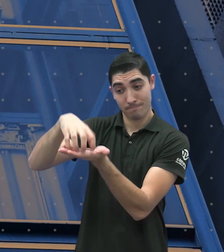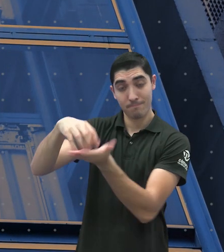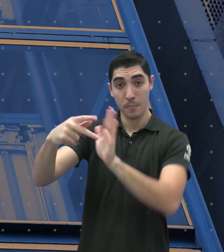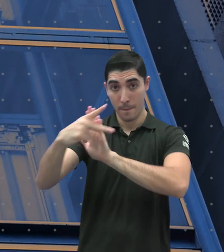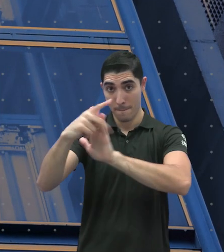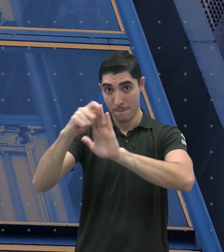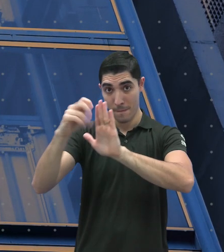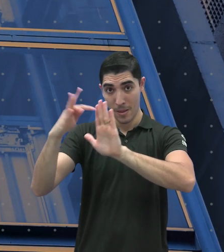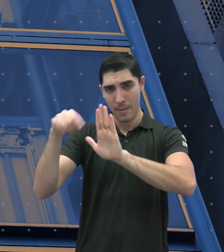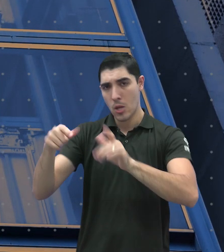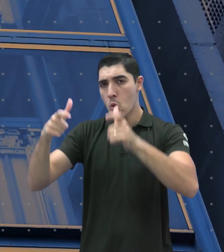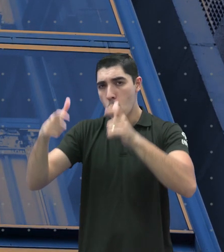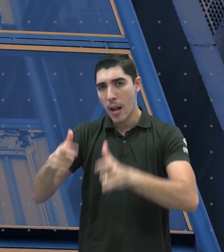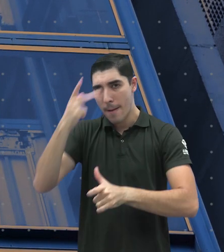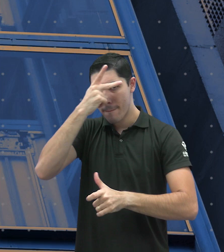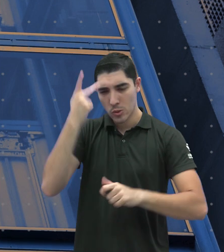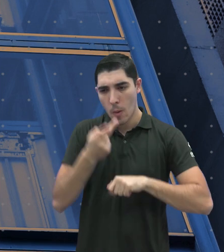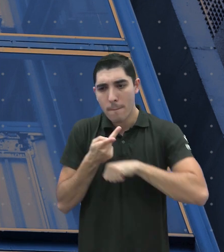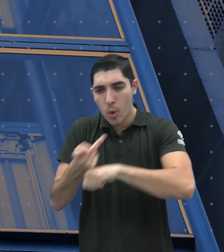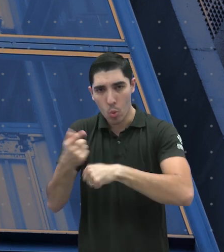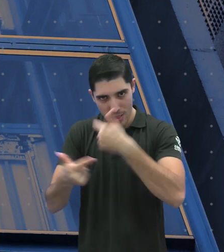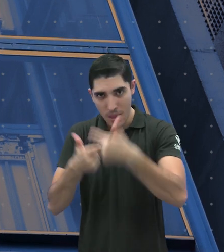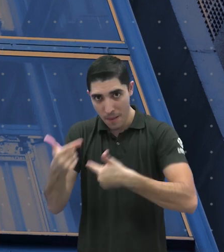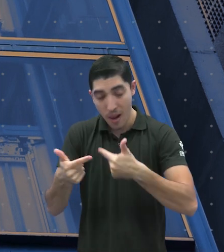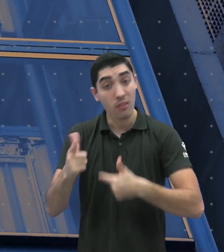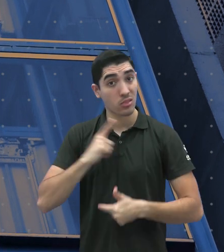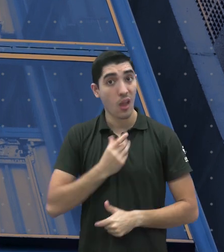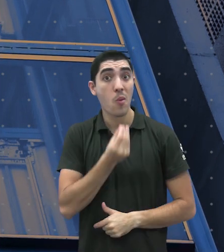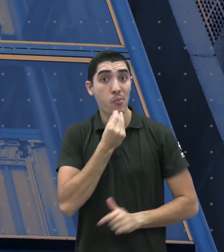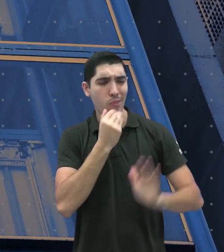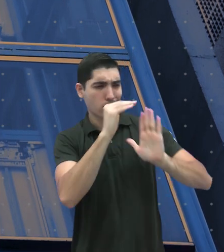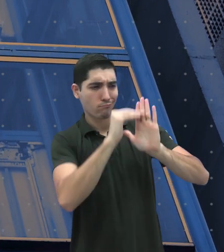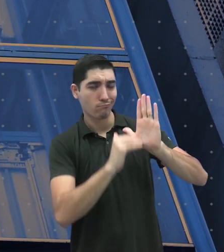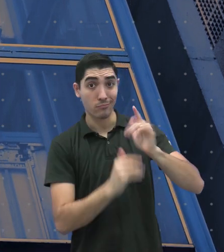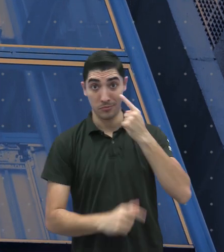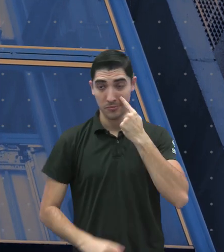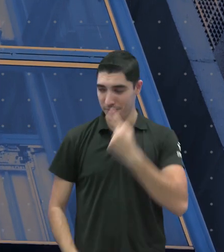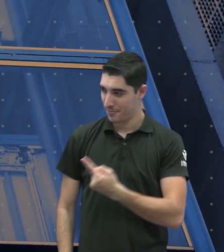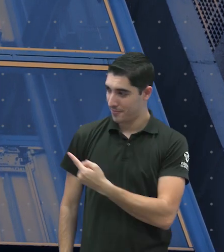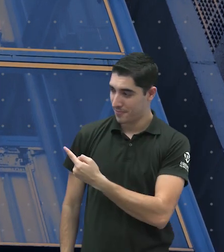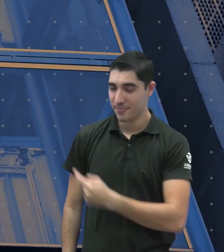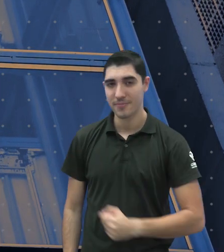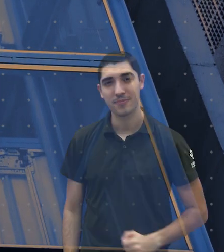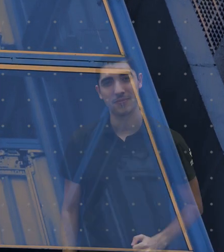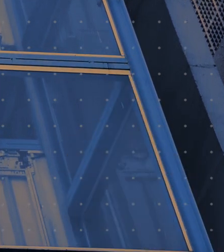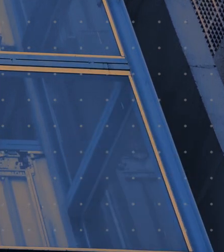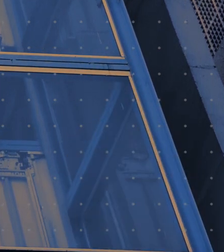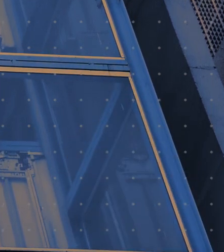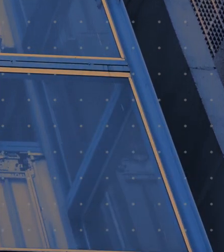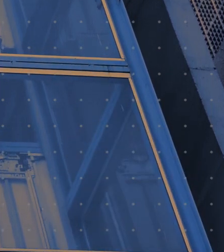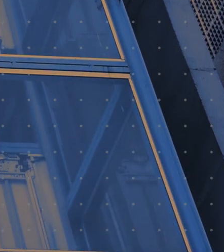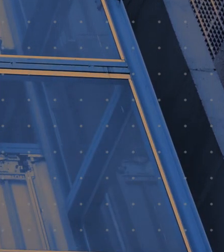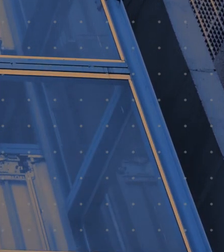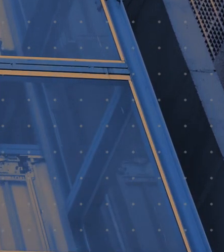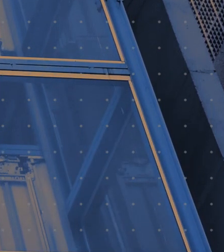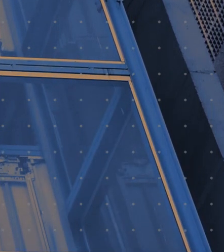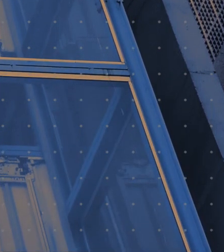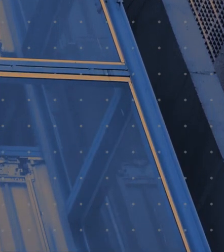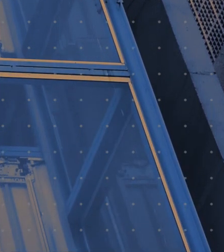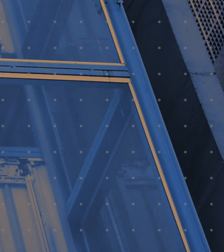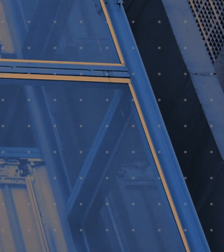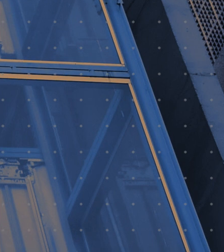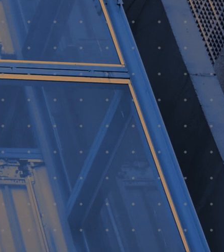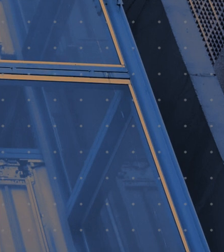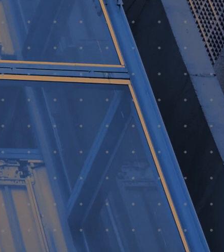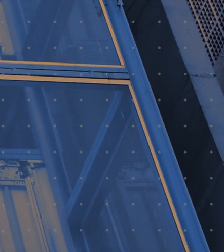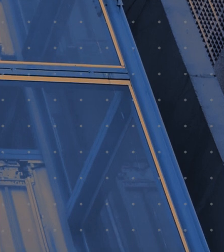O posto de atendimento ao trabalhador de São José dos Campos tem oportunidade de emprego para acabador de mármore